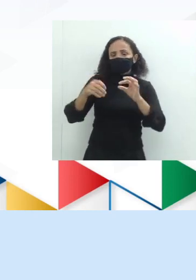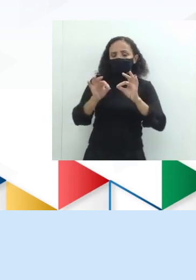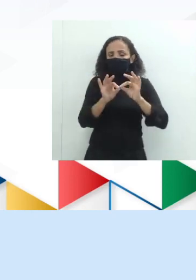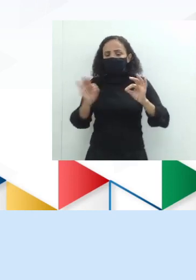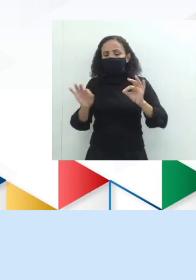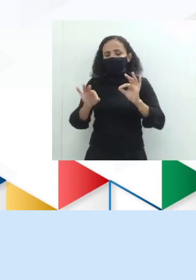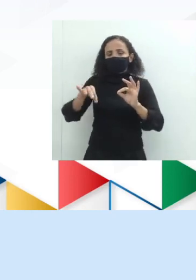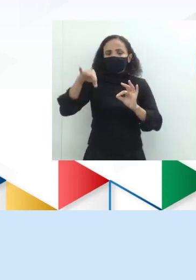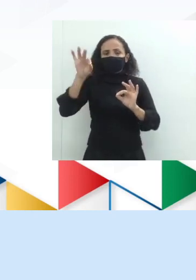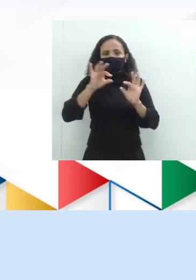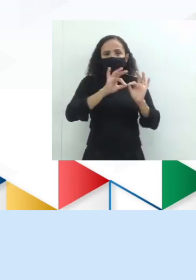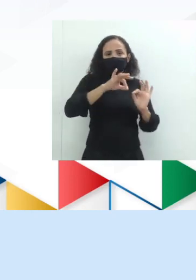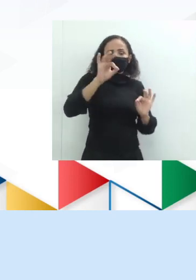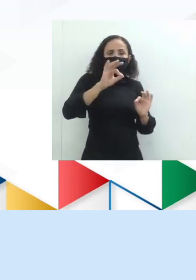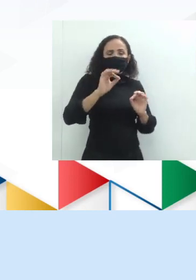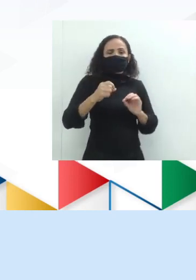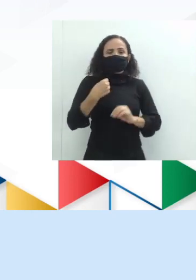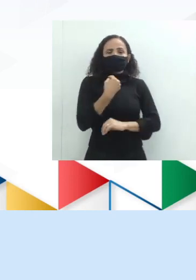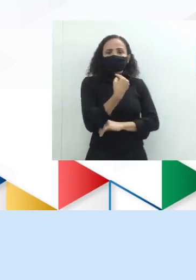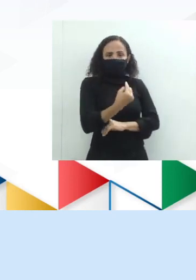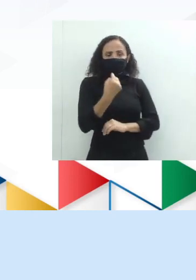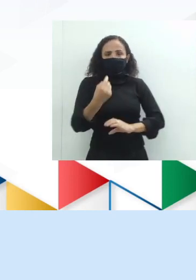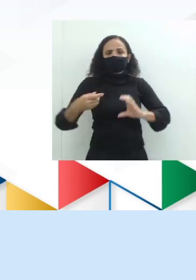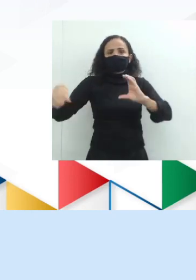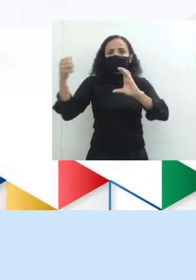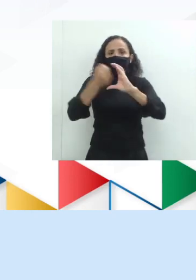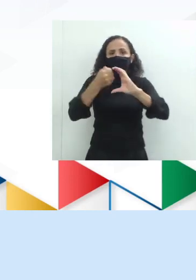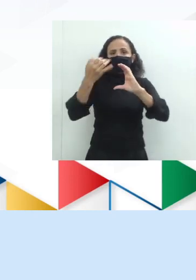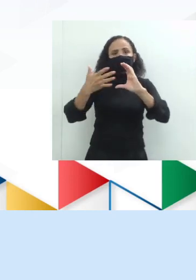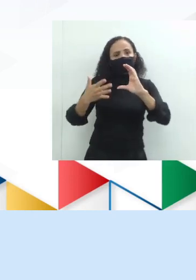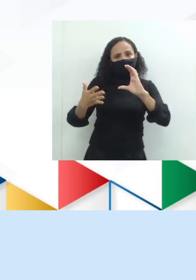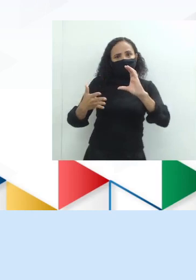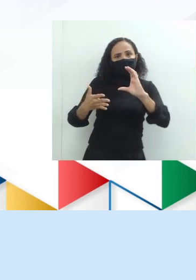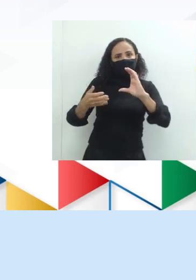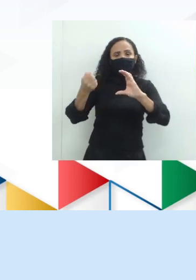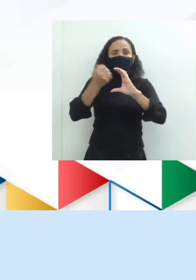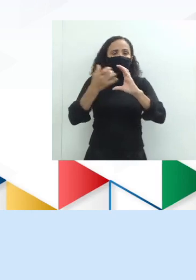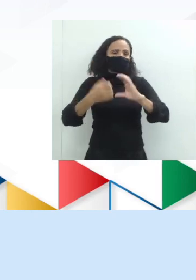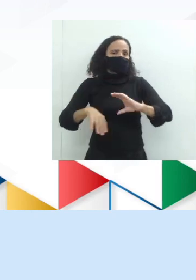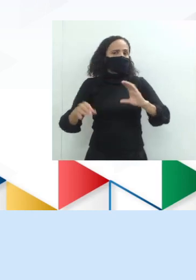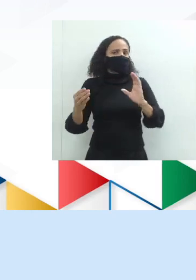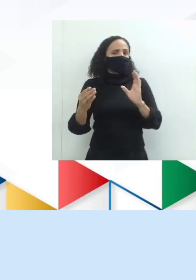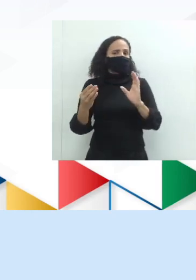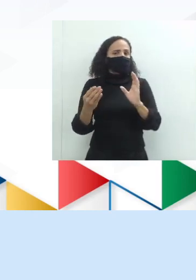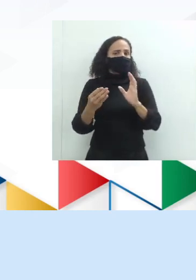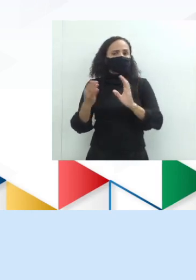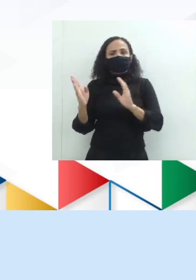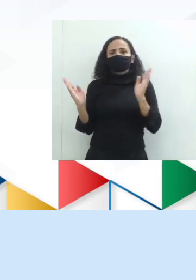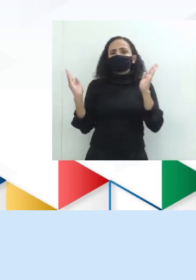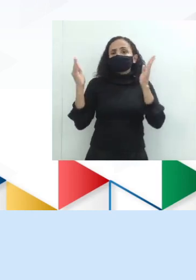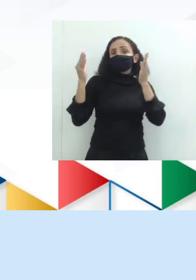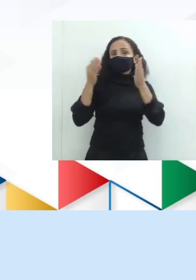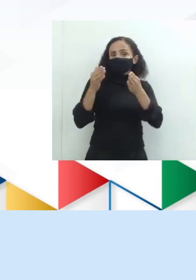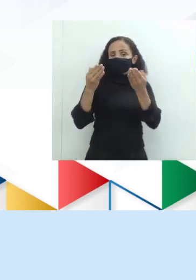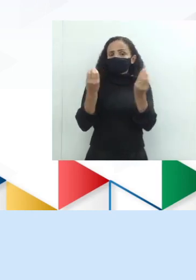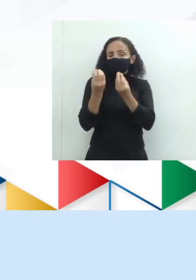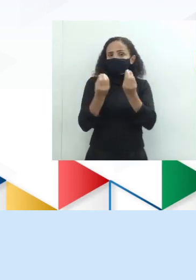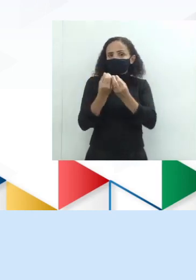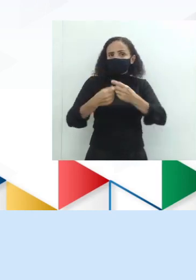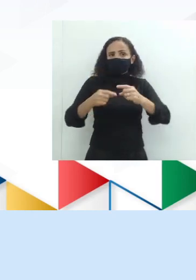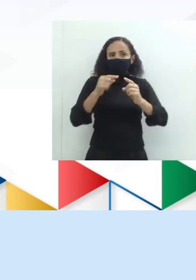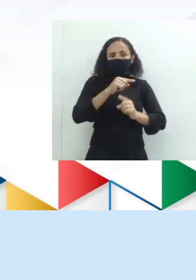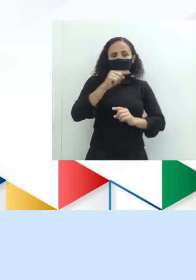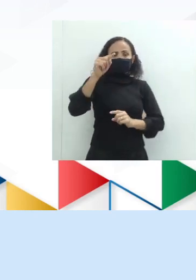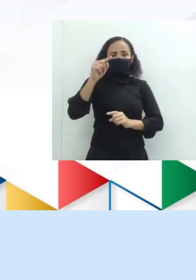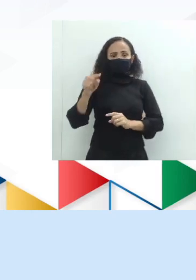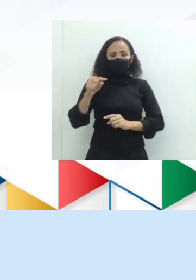lados e tem características, tá? Específico desse lado. Preste atenção. Um triângulo